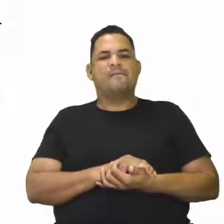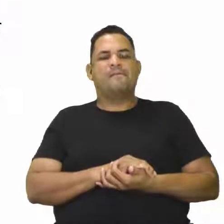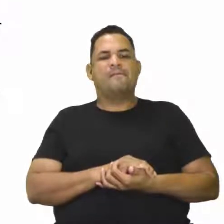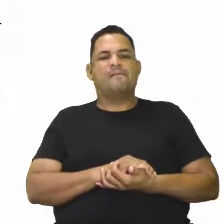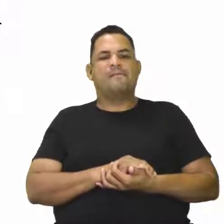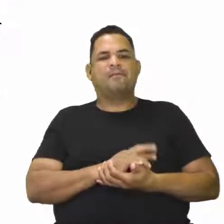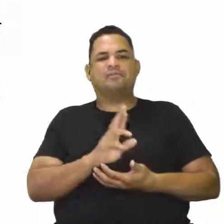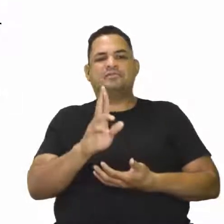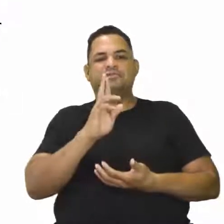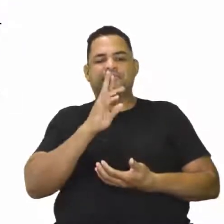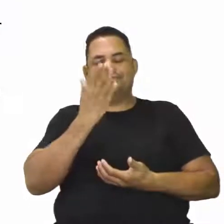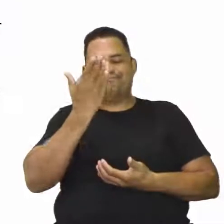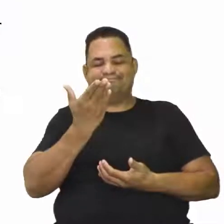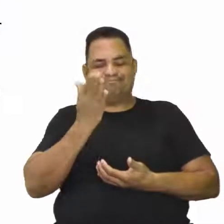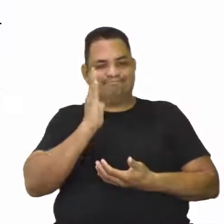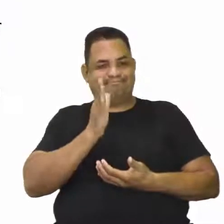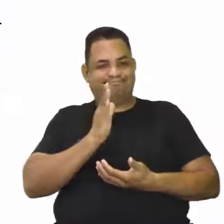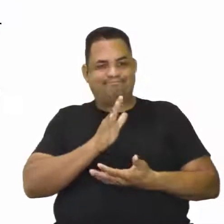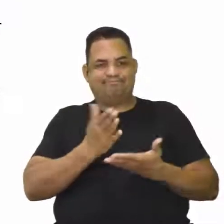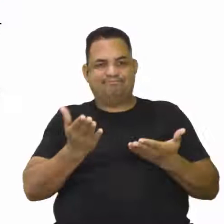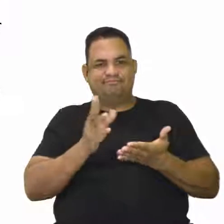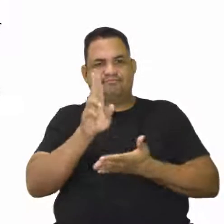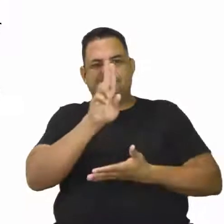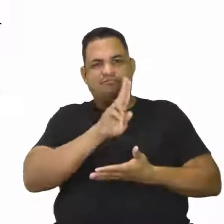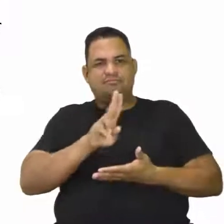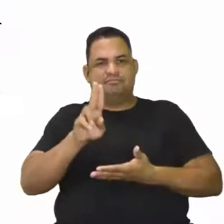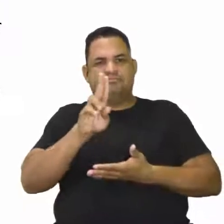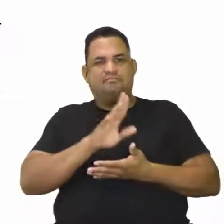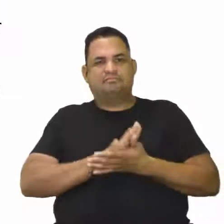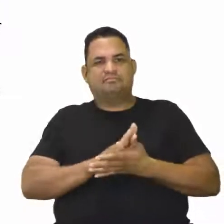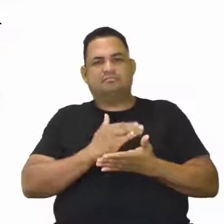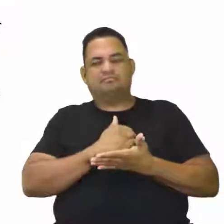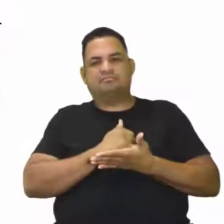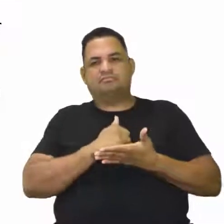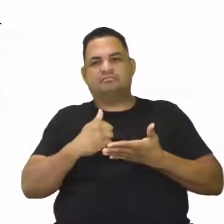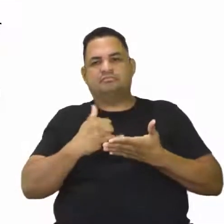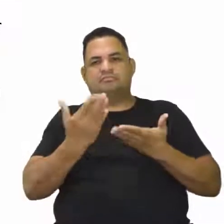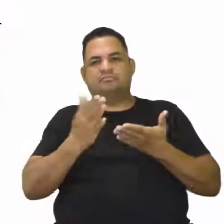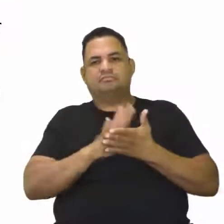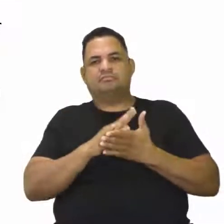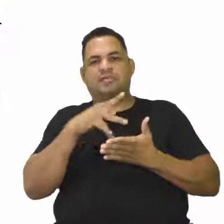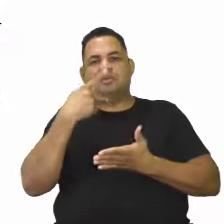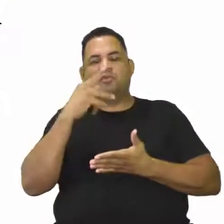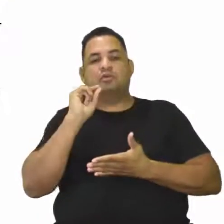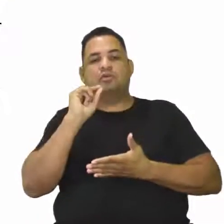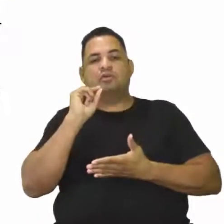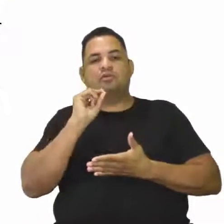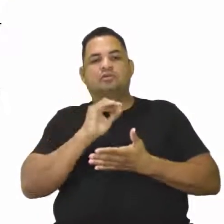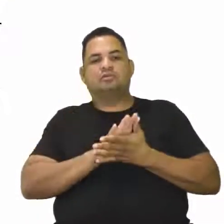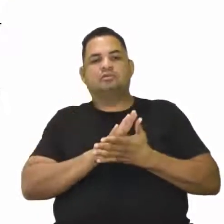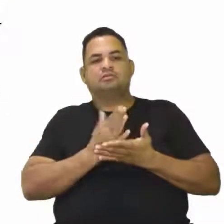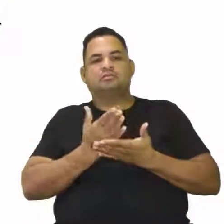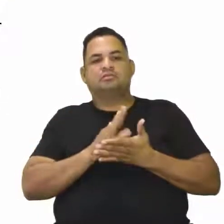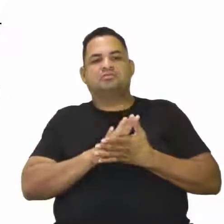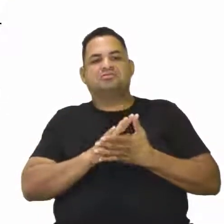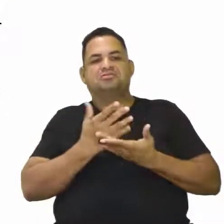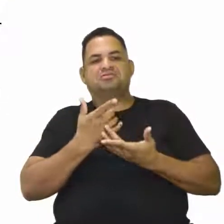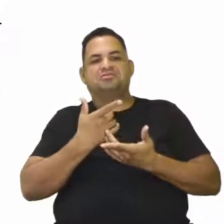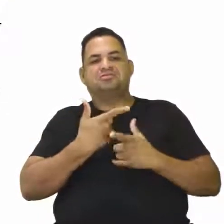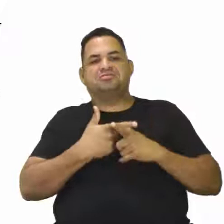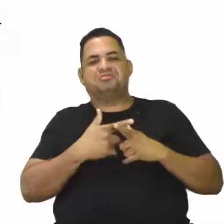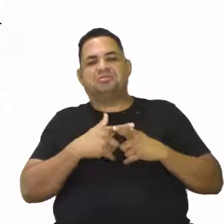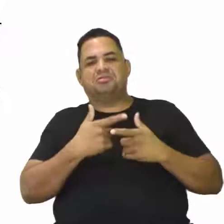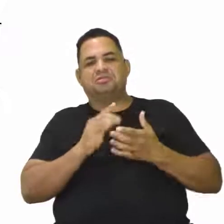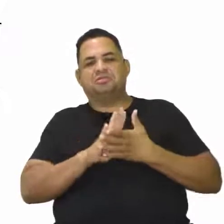Ah, respondemos para vocês. Nessa introdução, o uso da expressão augúrio aciago se remete a quê? Ao destino trágico de Santiago,